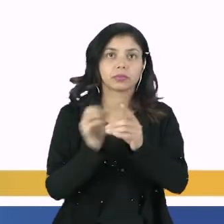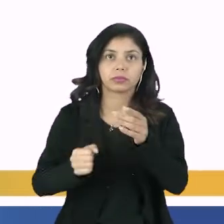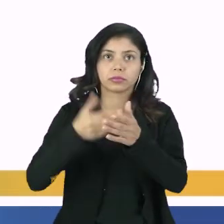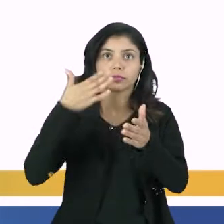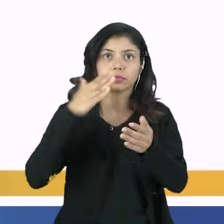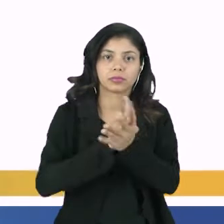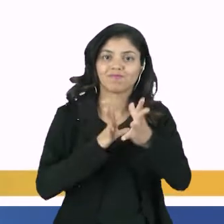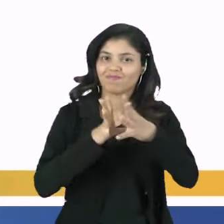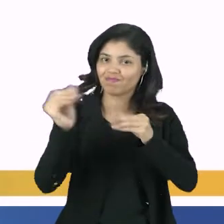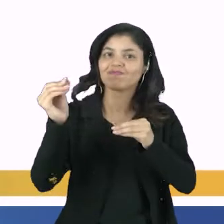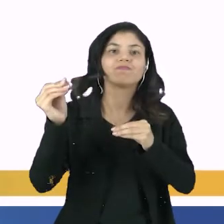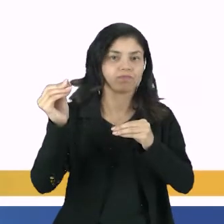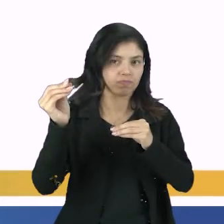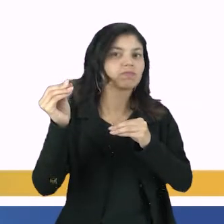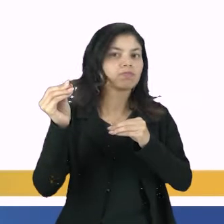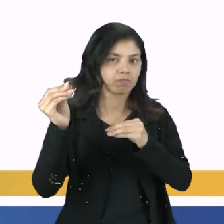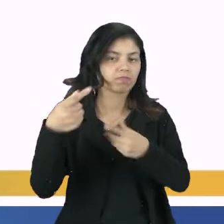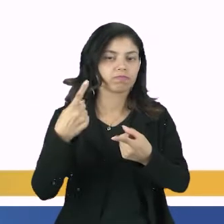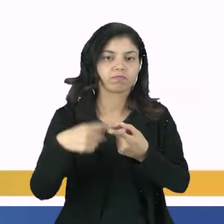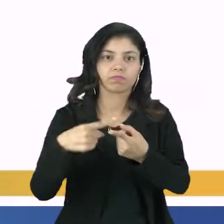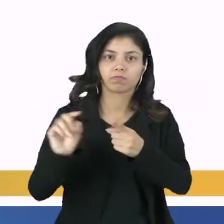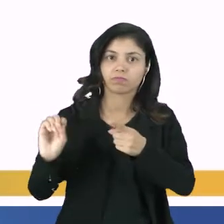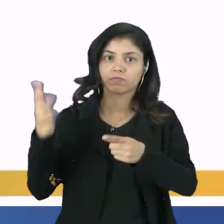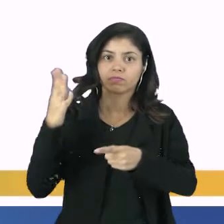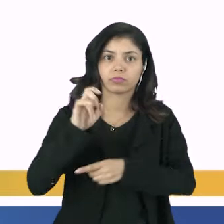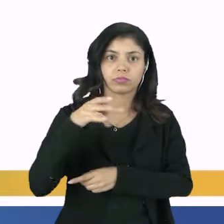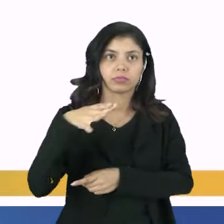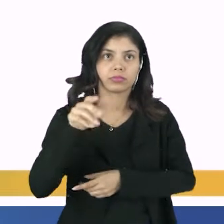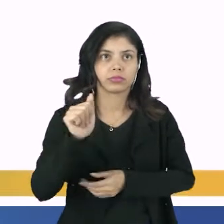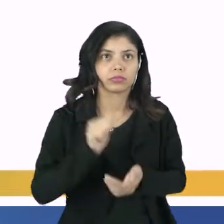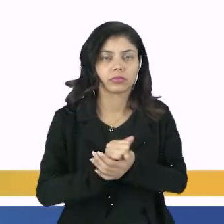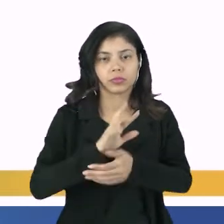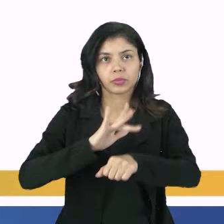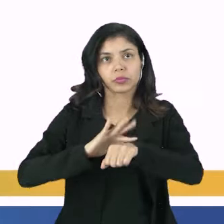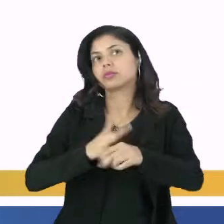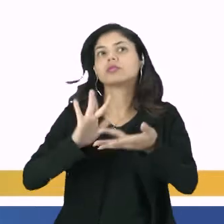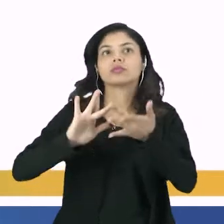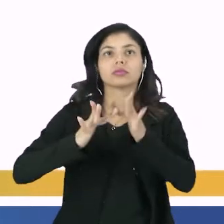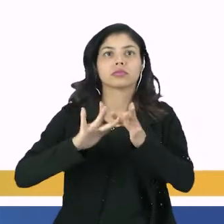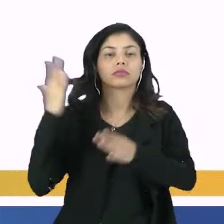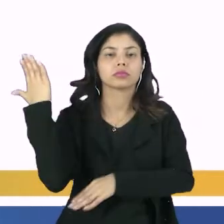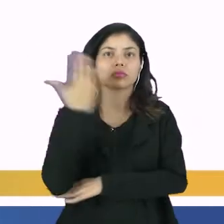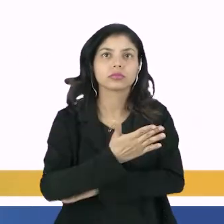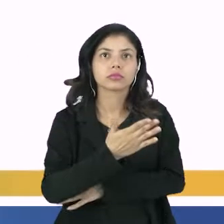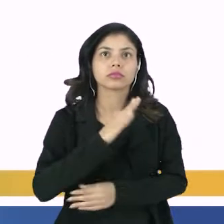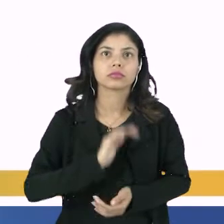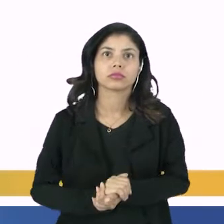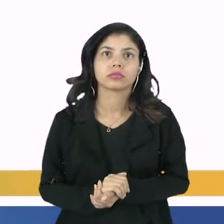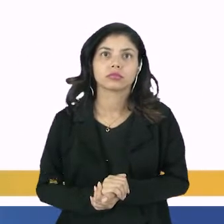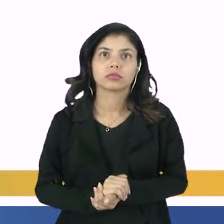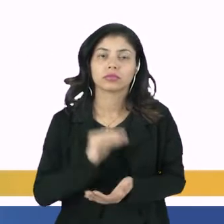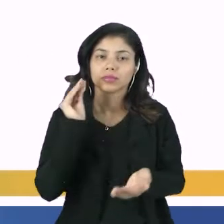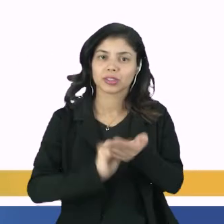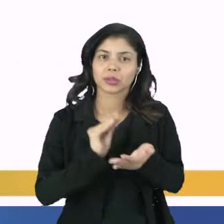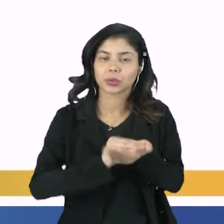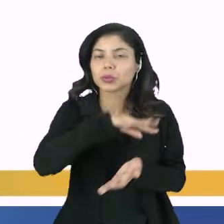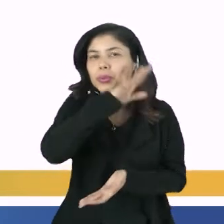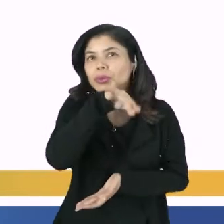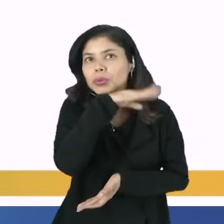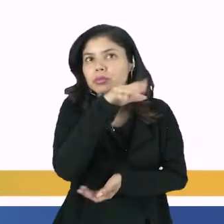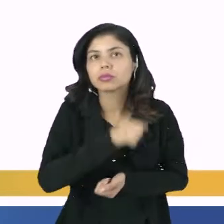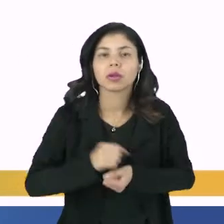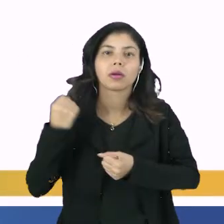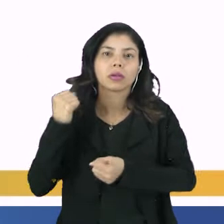comunidades desapareceram por causa das epidemias de doenças. O contato direto com os dejetos dos animais